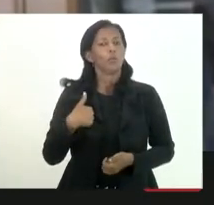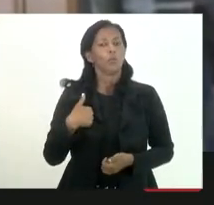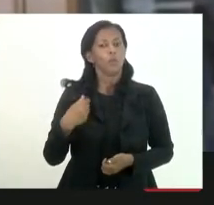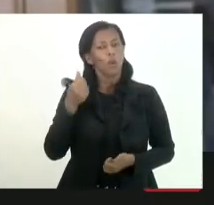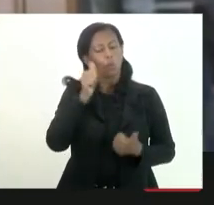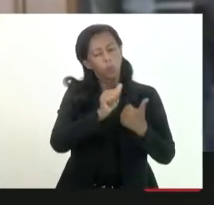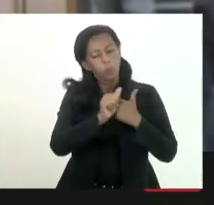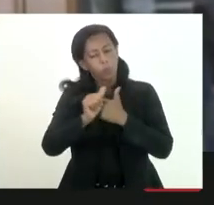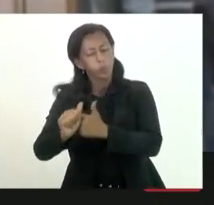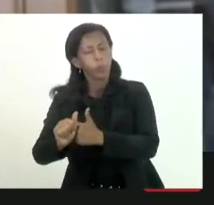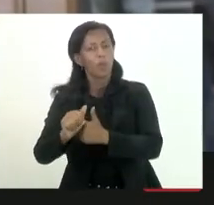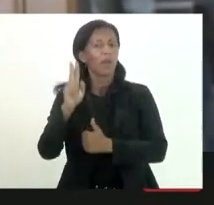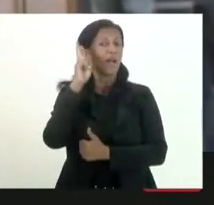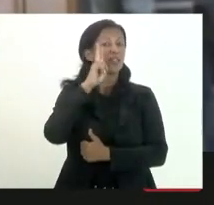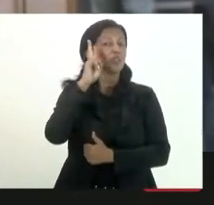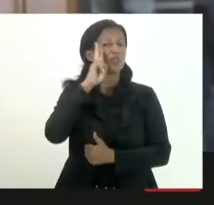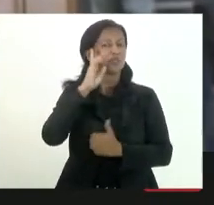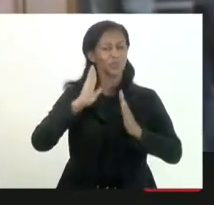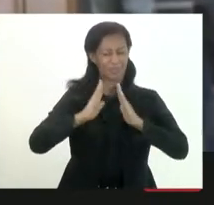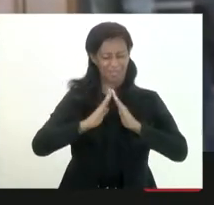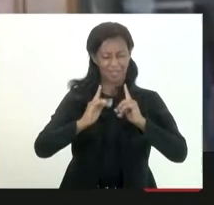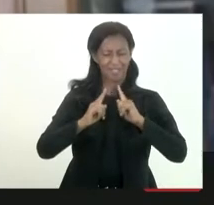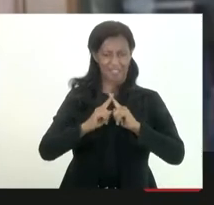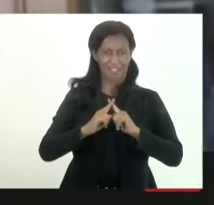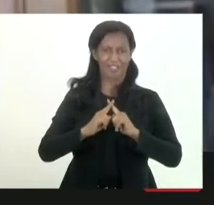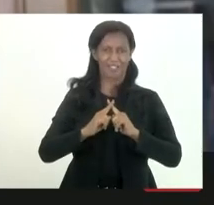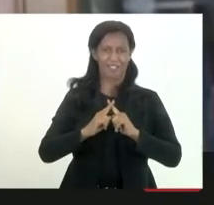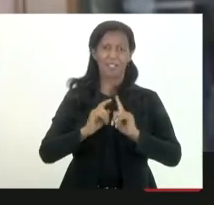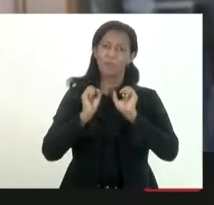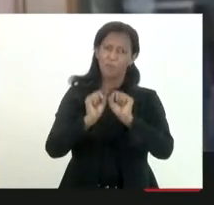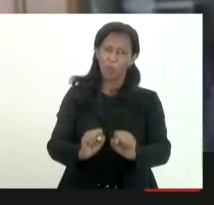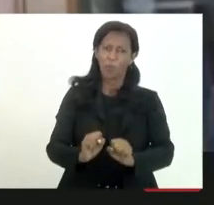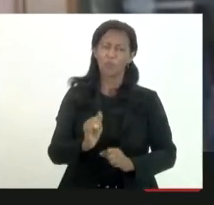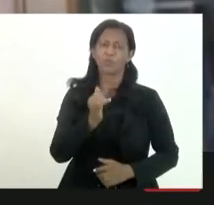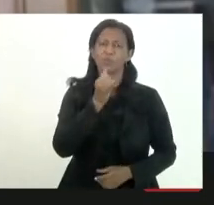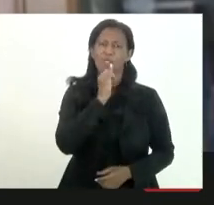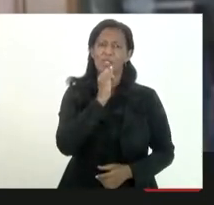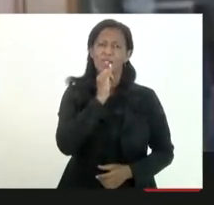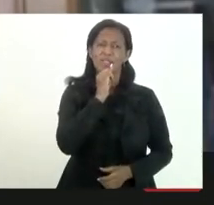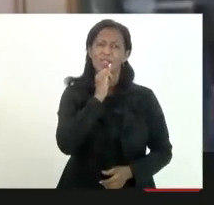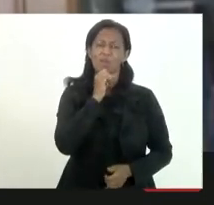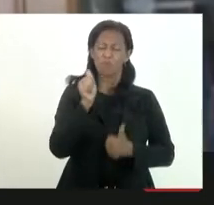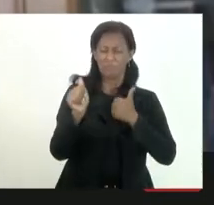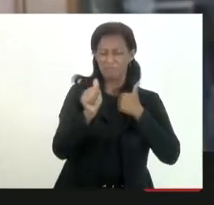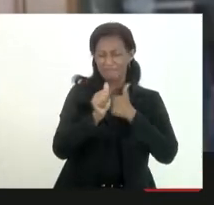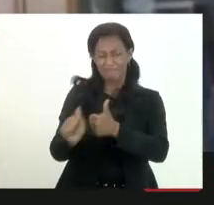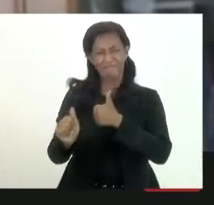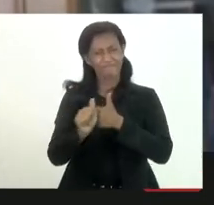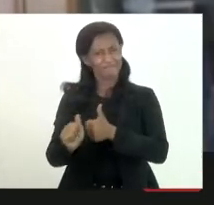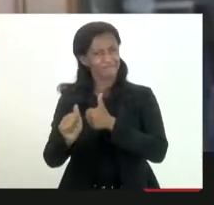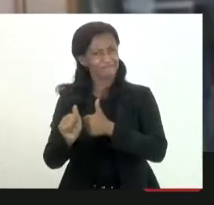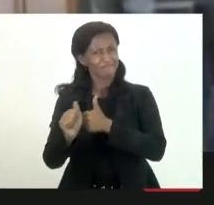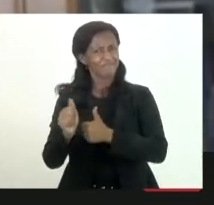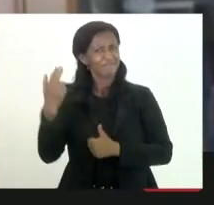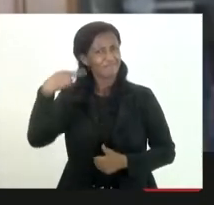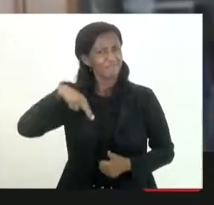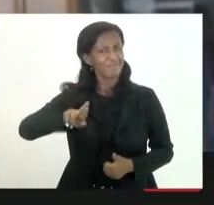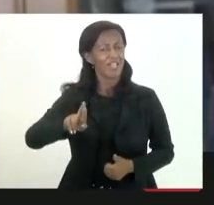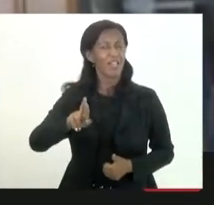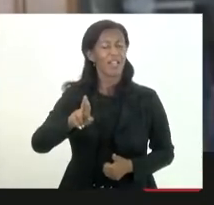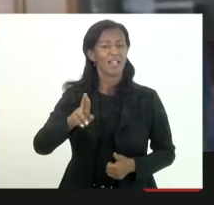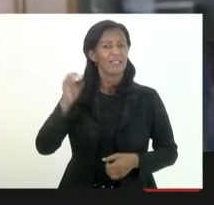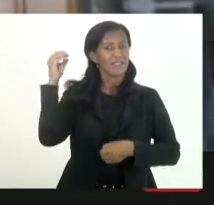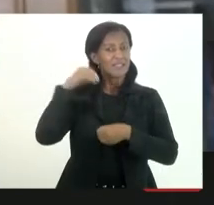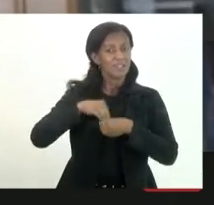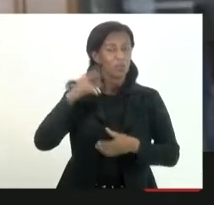a história da nossa igreja. E eu posso trazer exemplos de perseguição religiosa dentro da